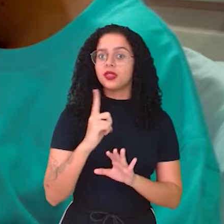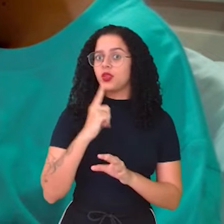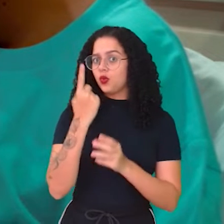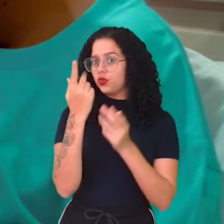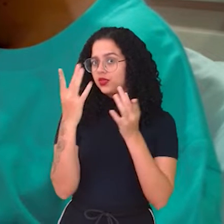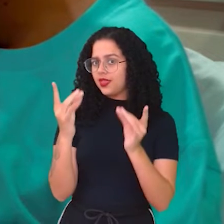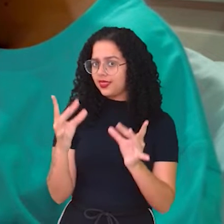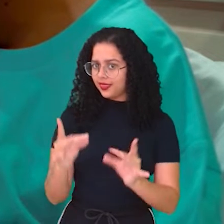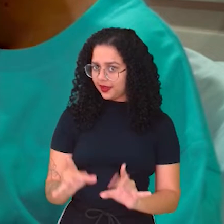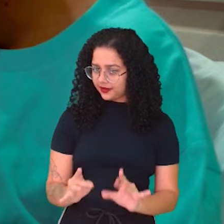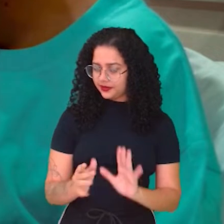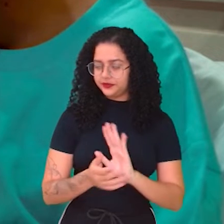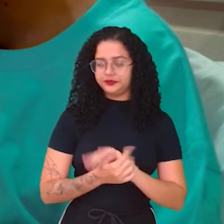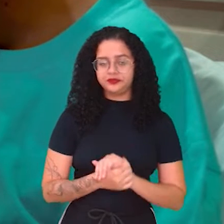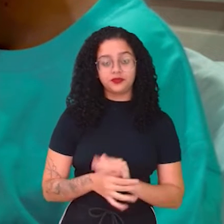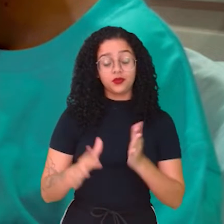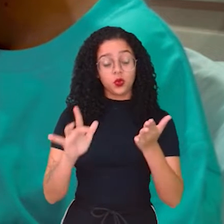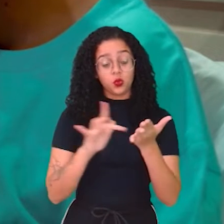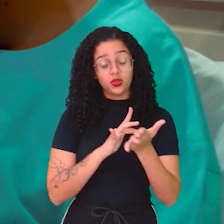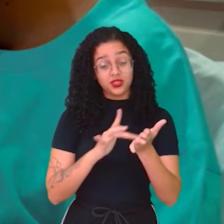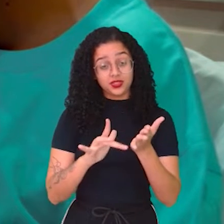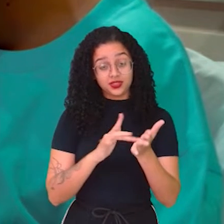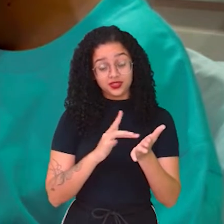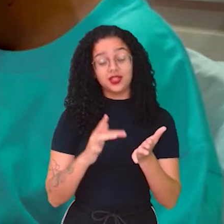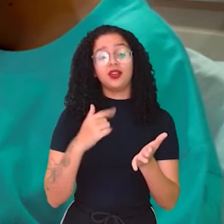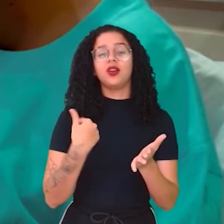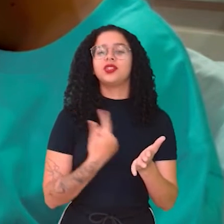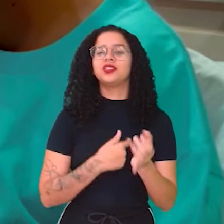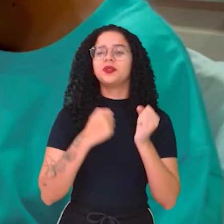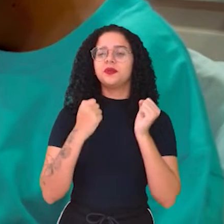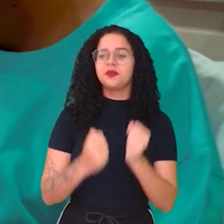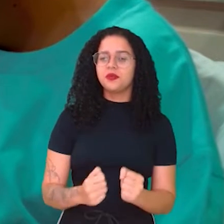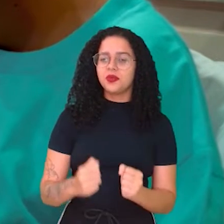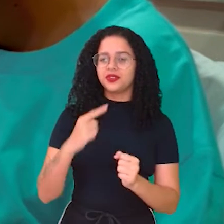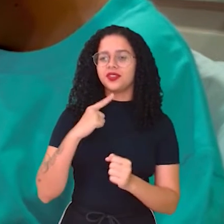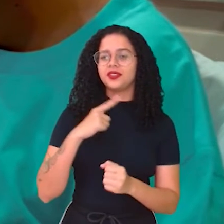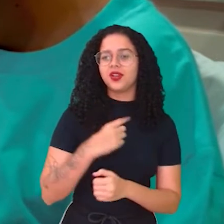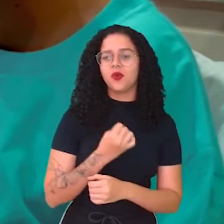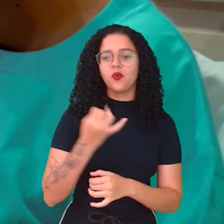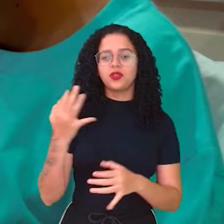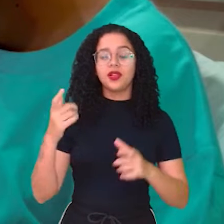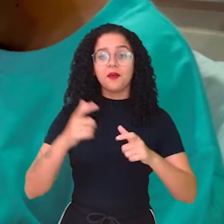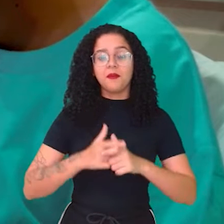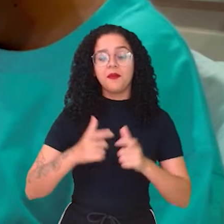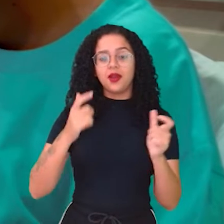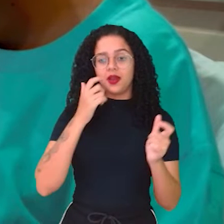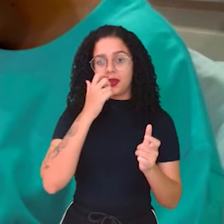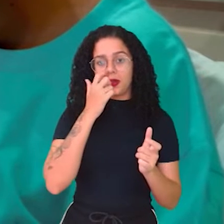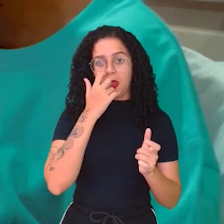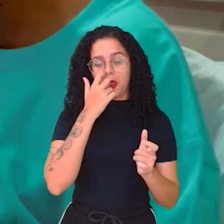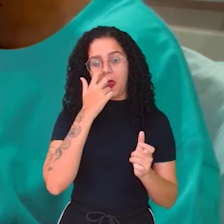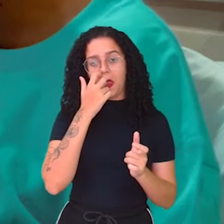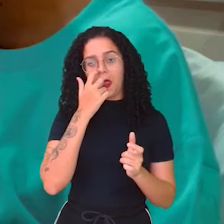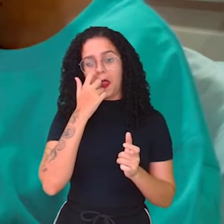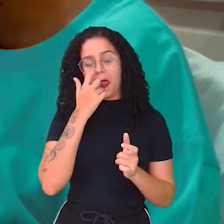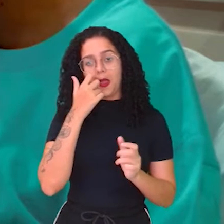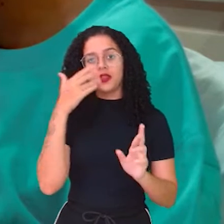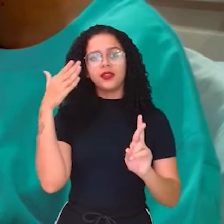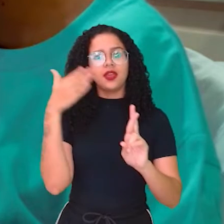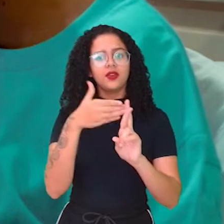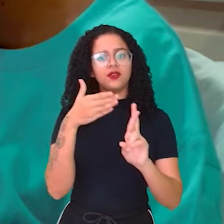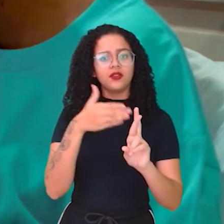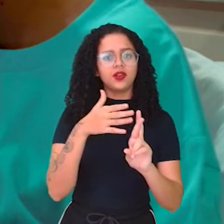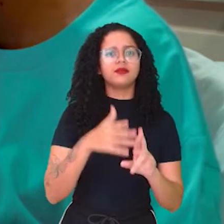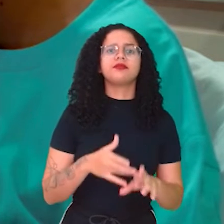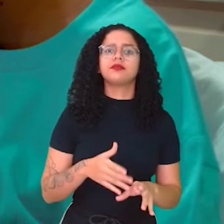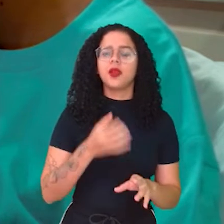né? Ou seja, ali no digital, né, Carla, a gente pode ter uma quantidade muito maior de referências. Esse é o lado